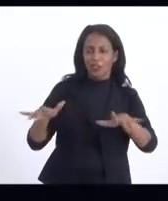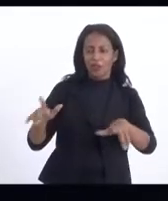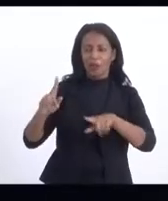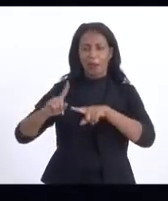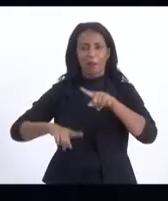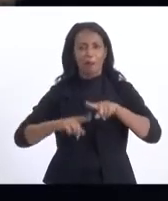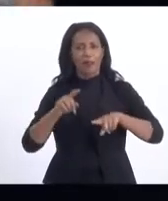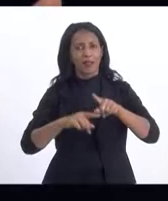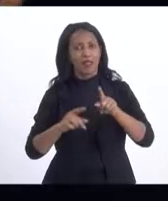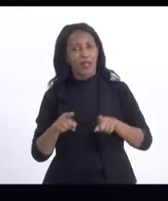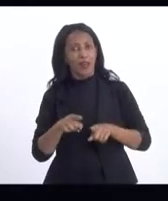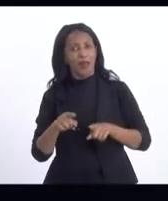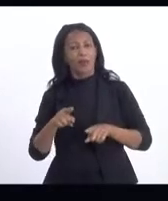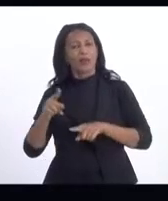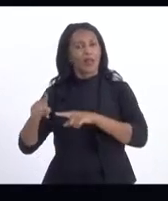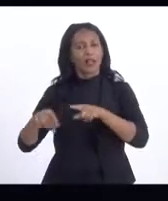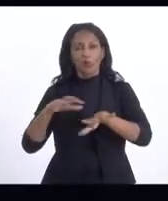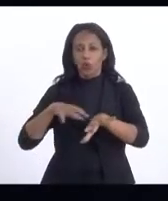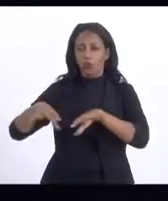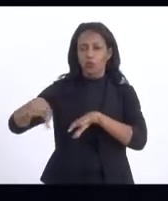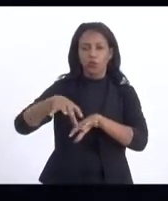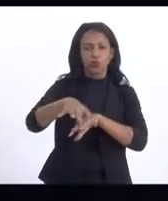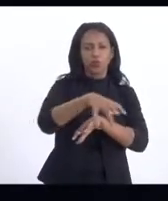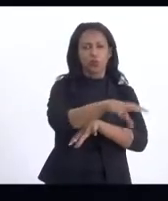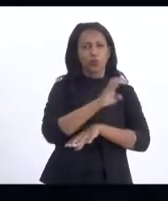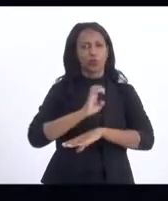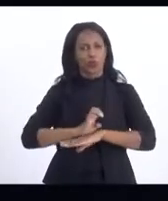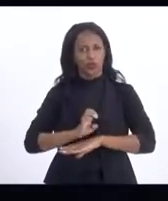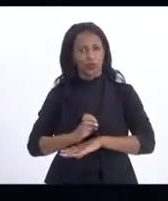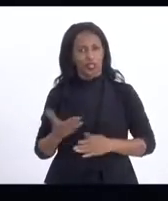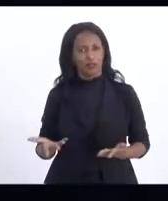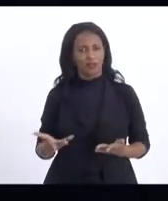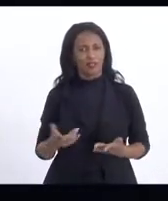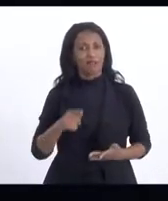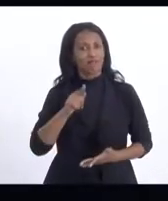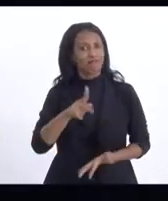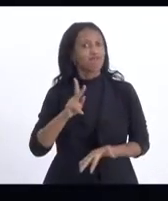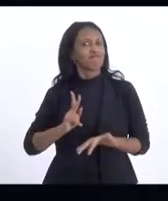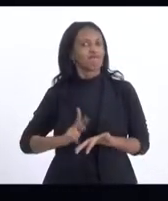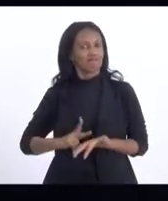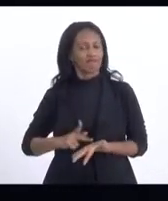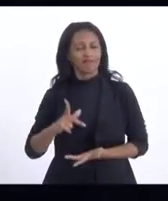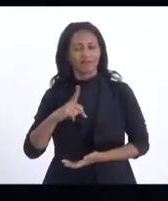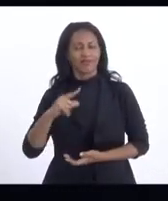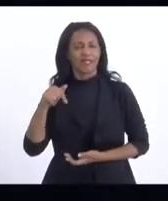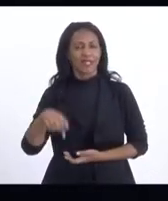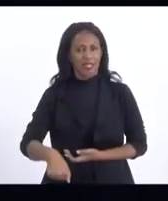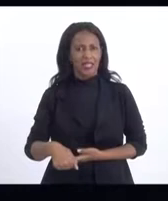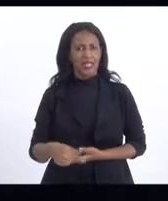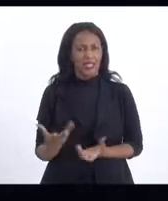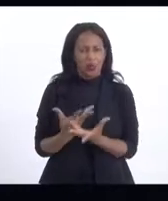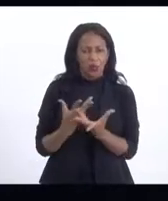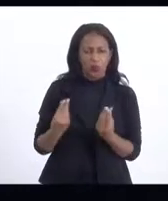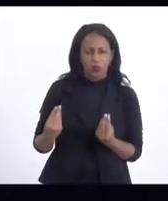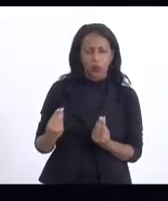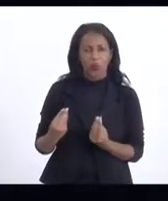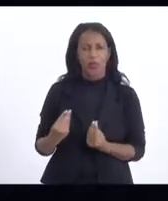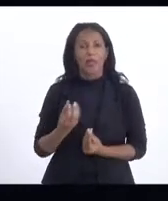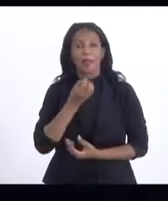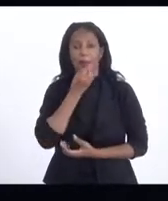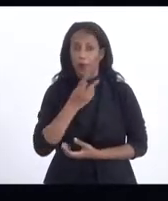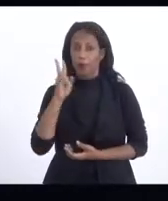de colocar produtos em todas as regiões do nosso estado. E isso realmente nós temos aqui com pujança. É bom